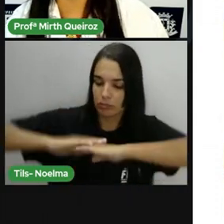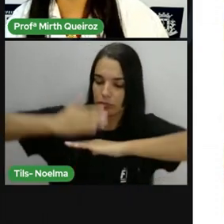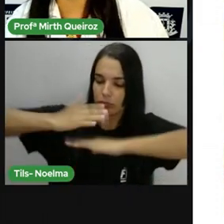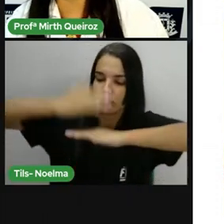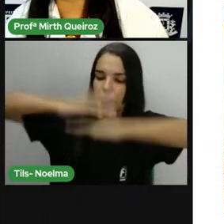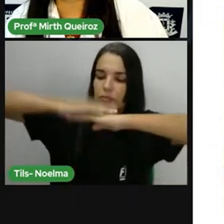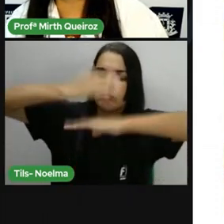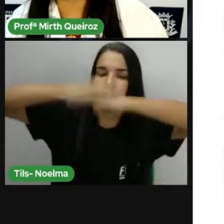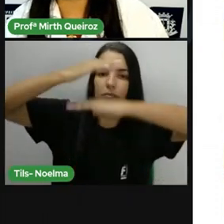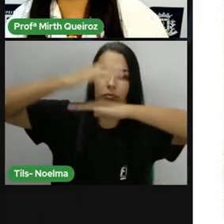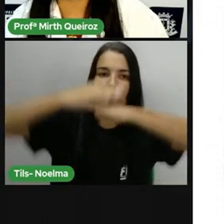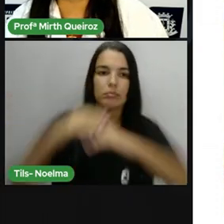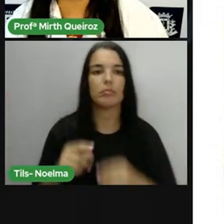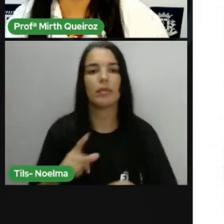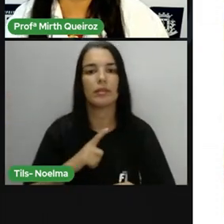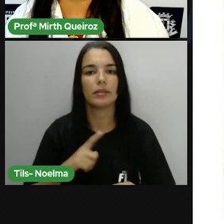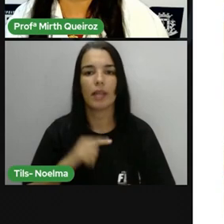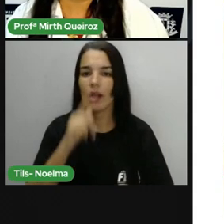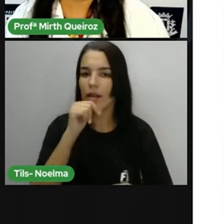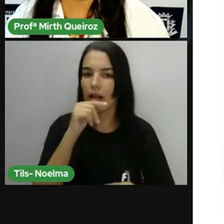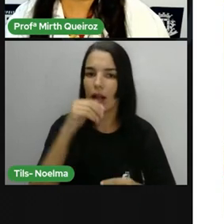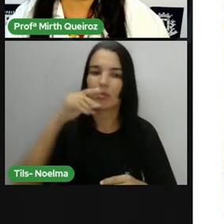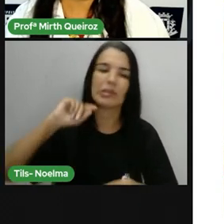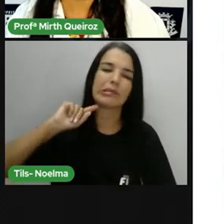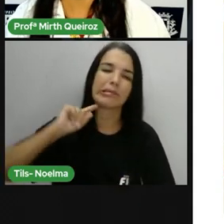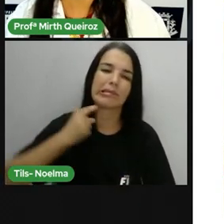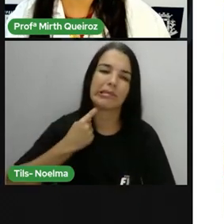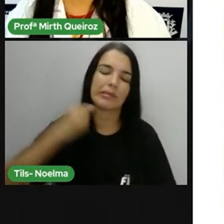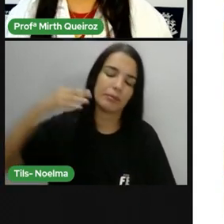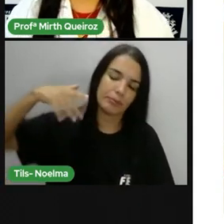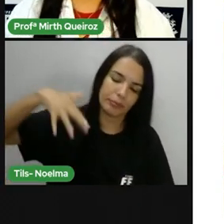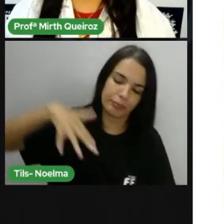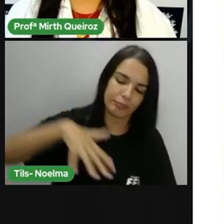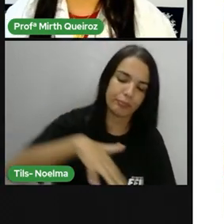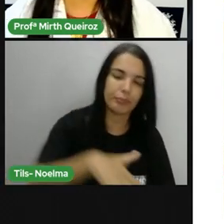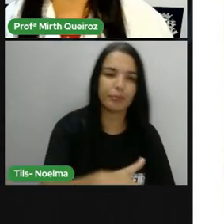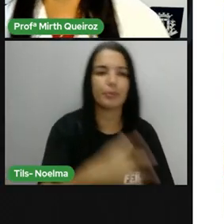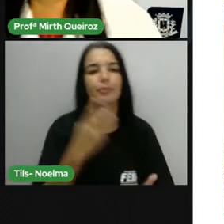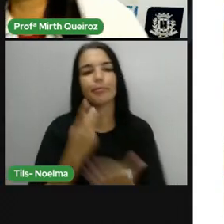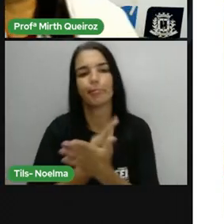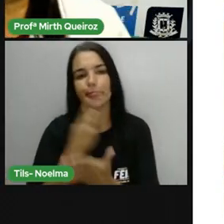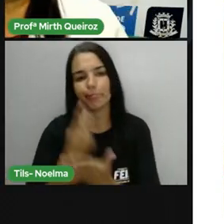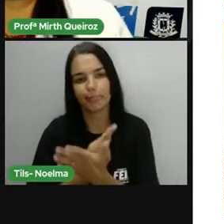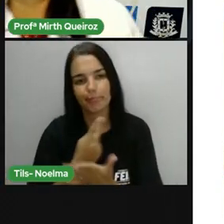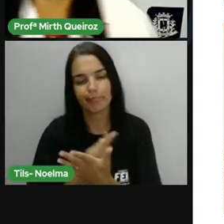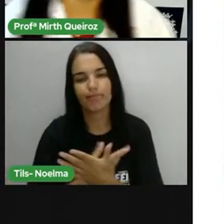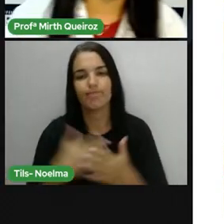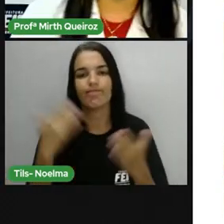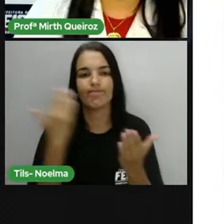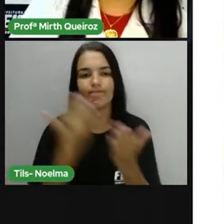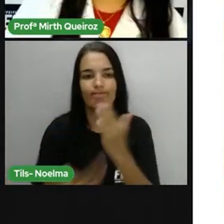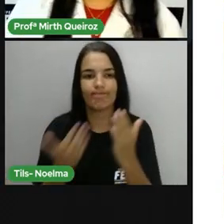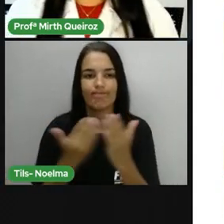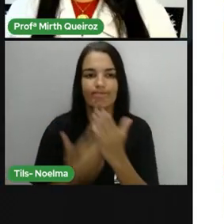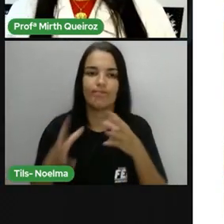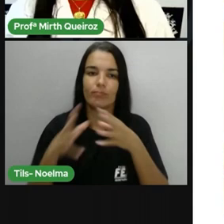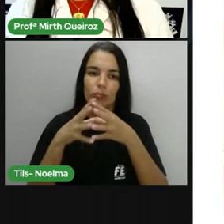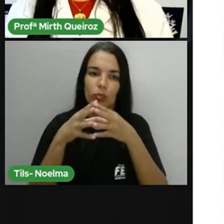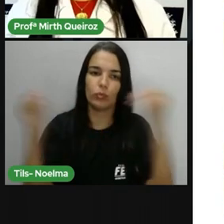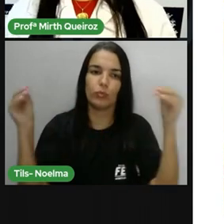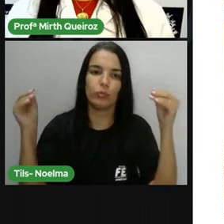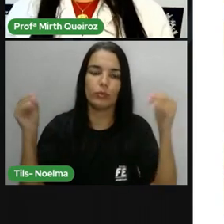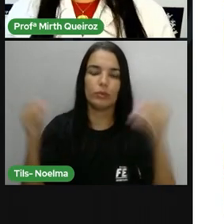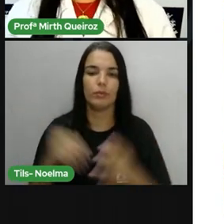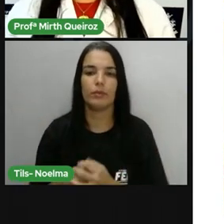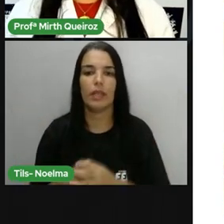dejetos nas suas águas. Também é outra contribuição para essa degradação. Então,